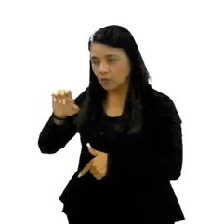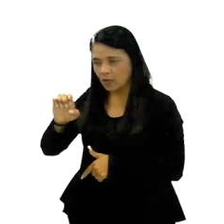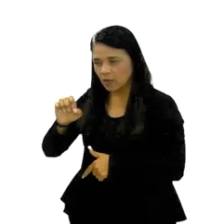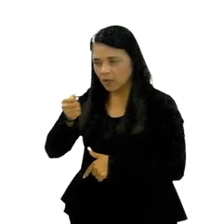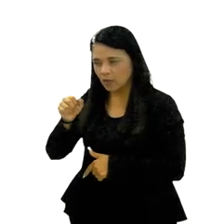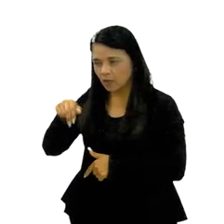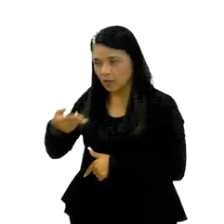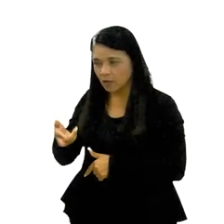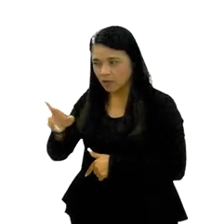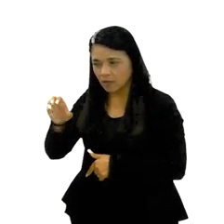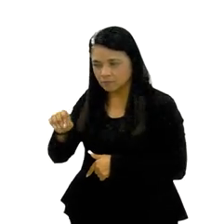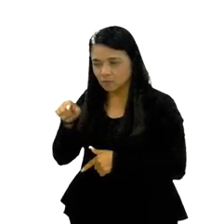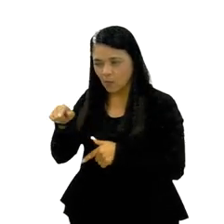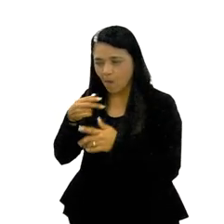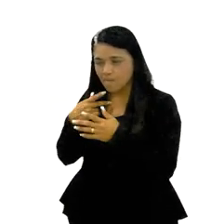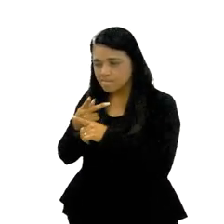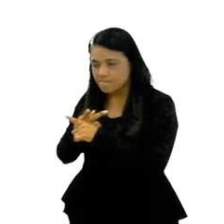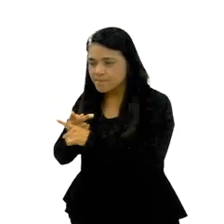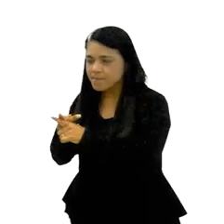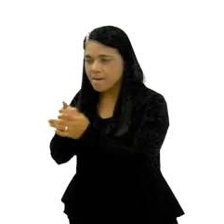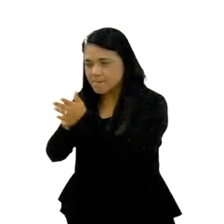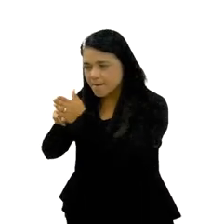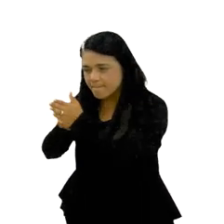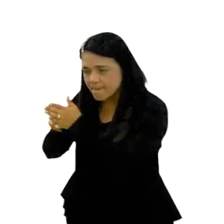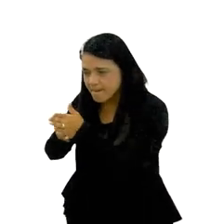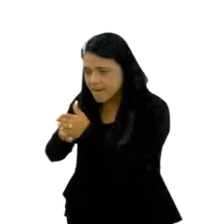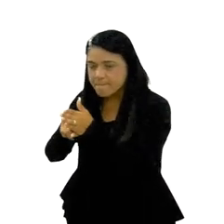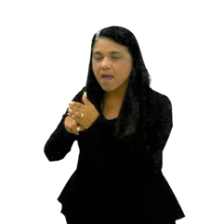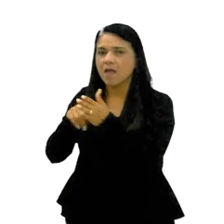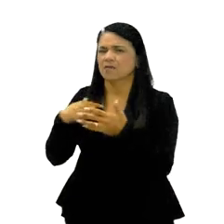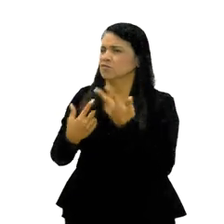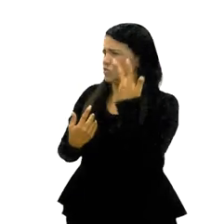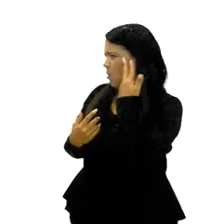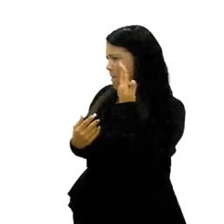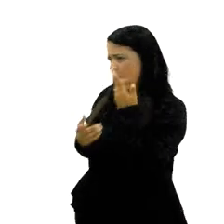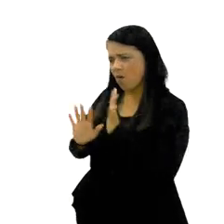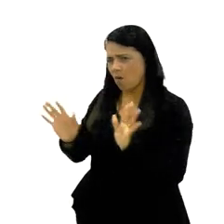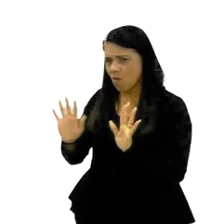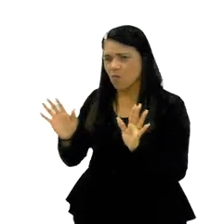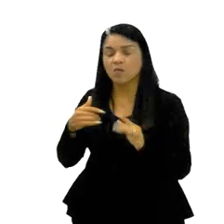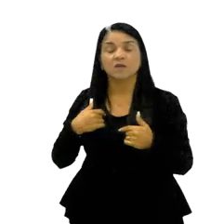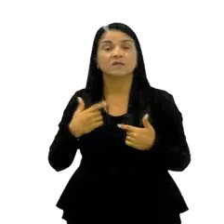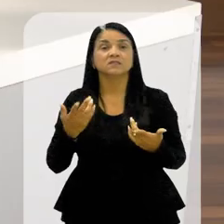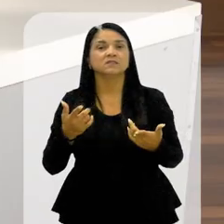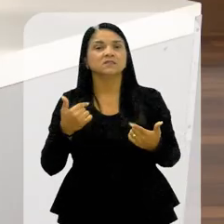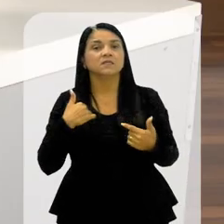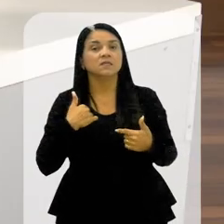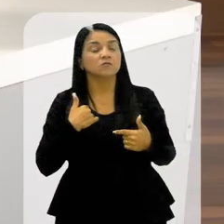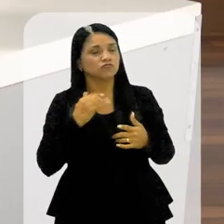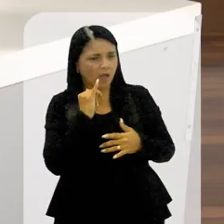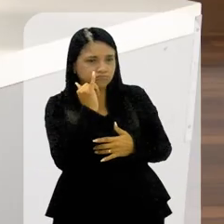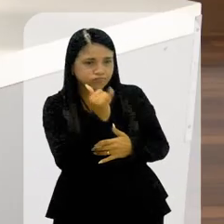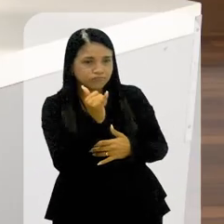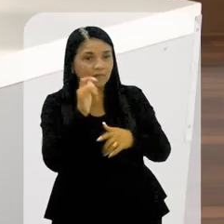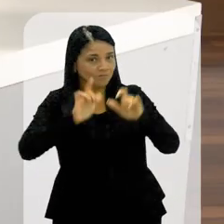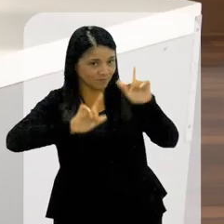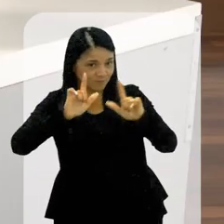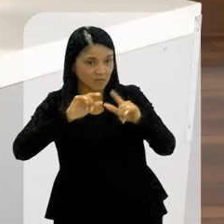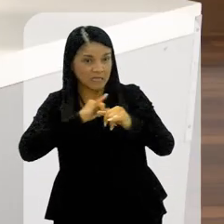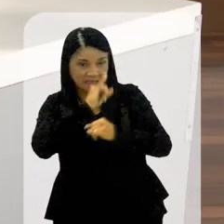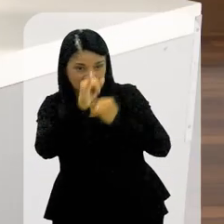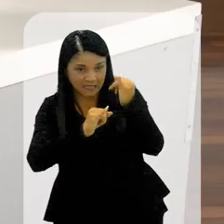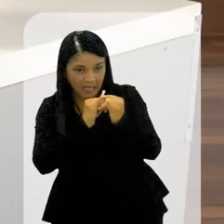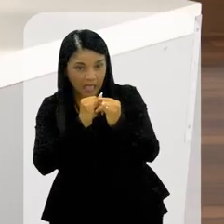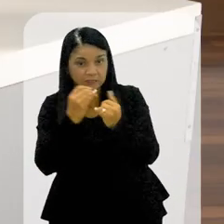olhada ali no trabalho do Leandro. Como eu fiz durante muitos anos... Porque eu acho isso normal, super normal. Sim, eu já comentei aqui no programa que da